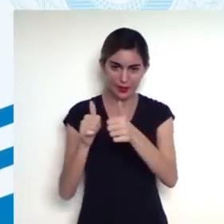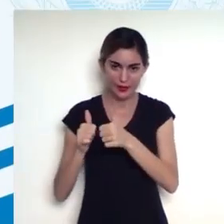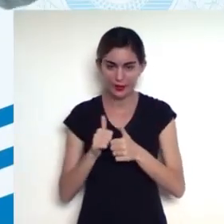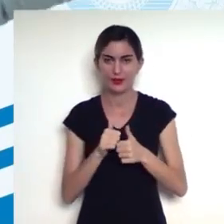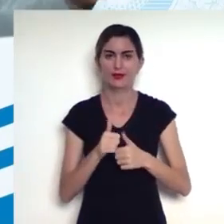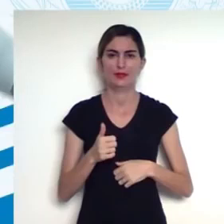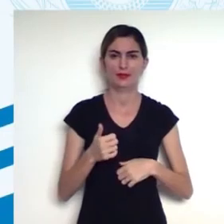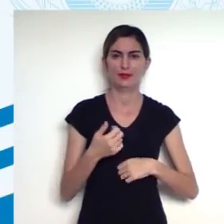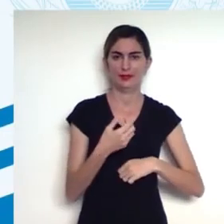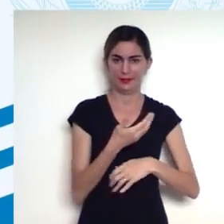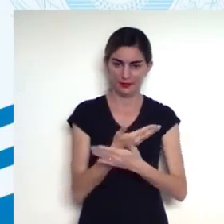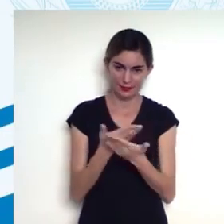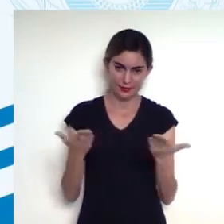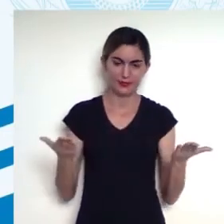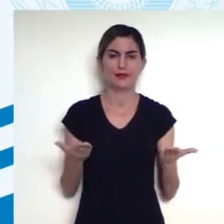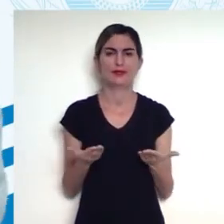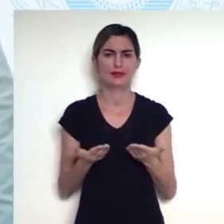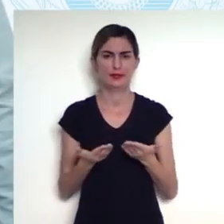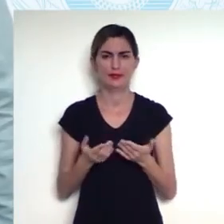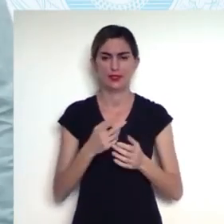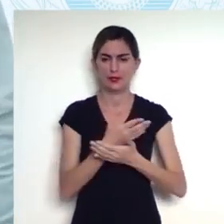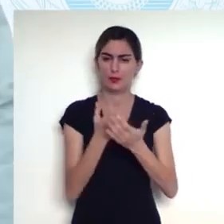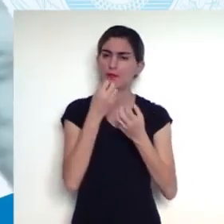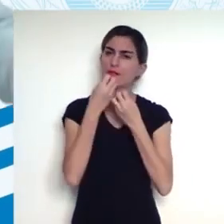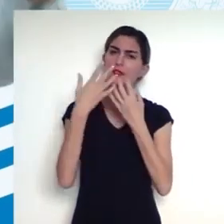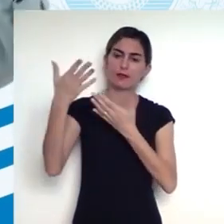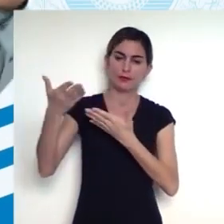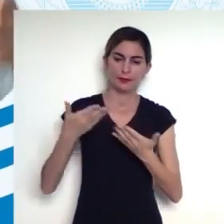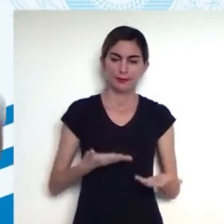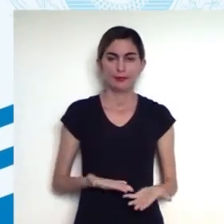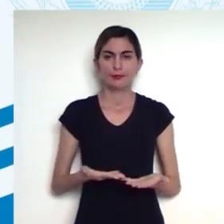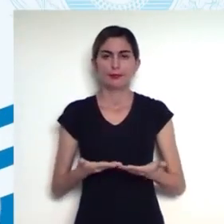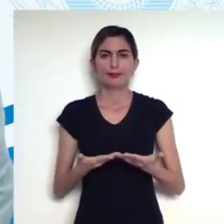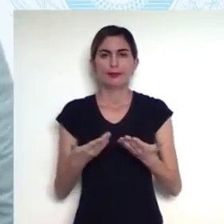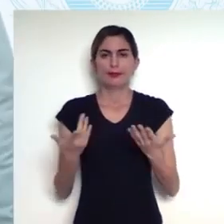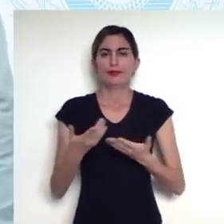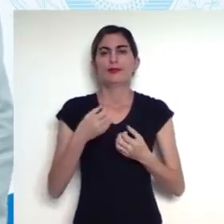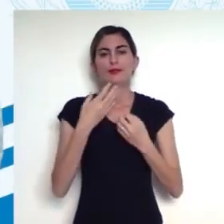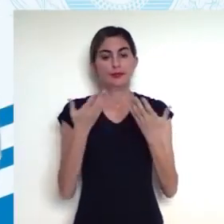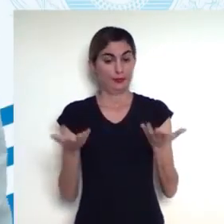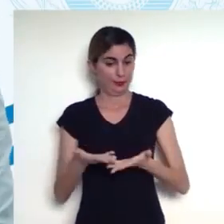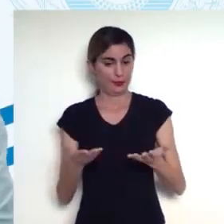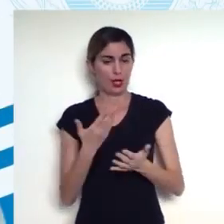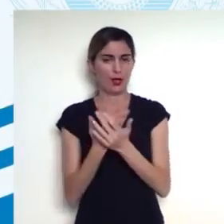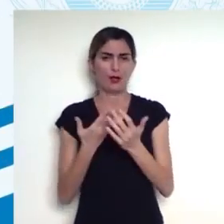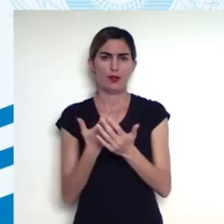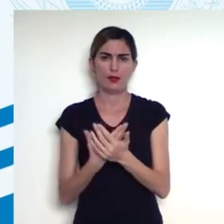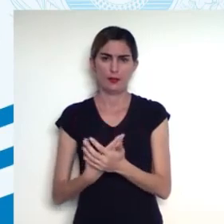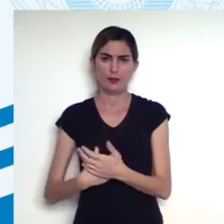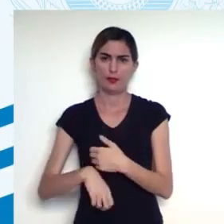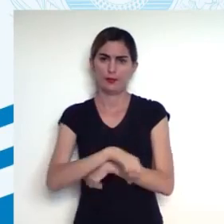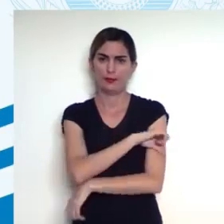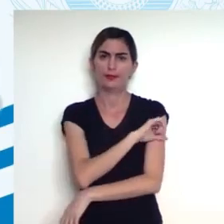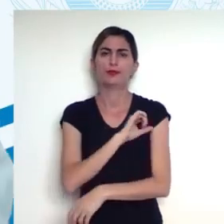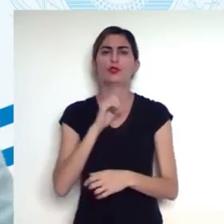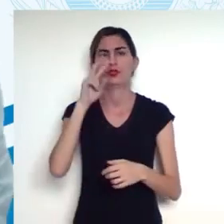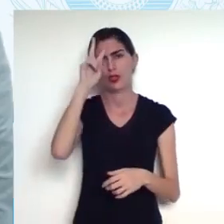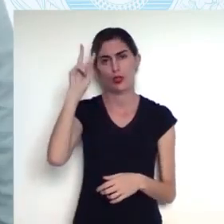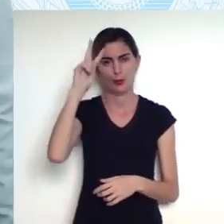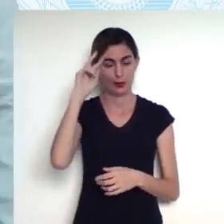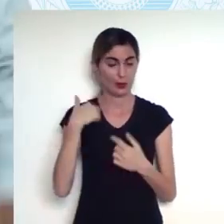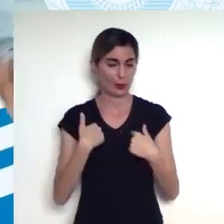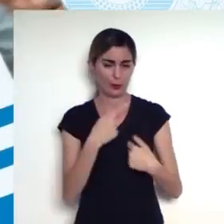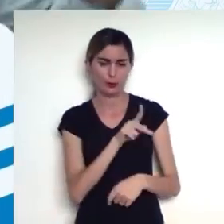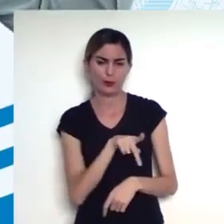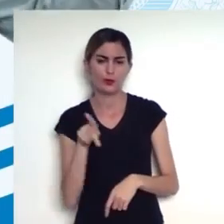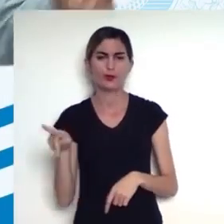Olá, prezados, prezadas, sejam bem-vindos e bem-vindas à nossa aula de História.